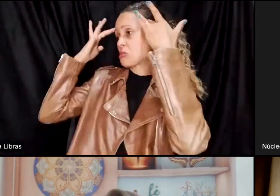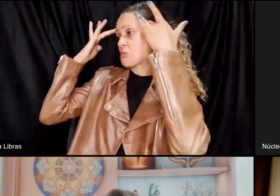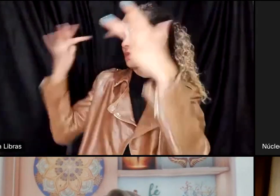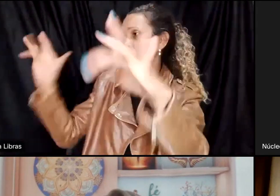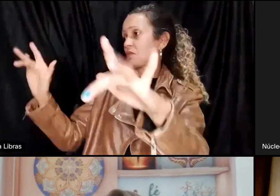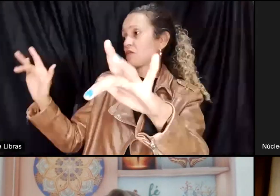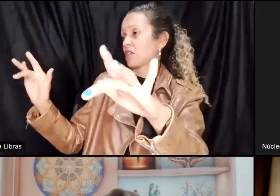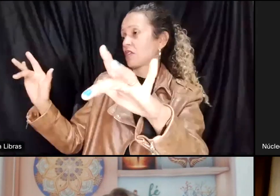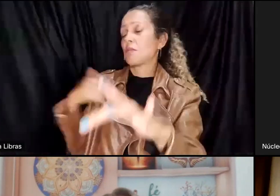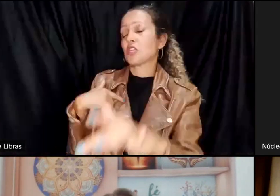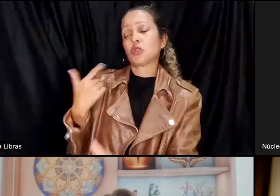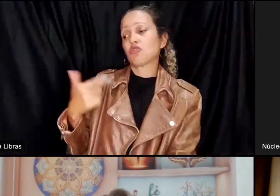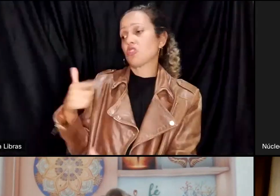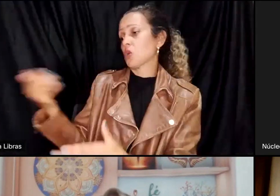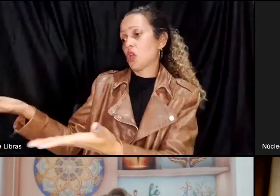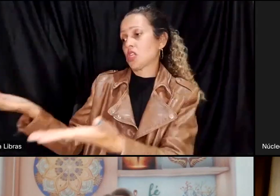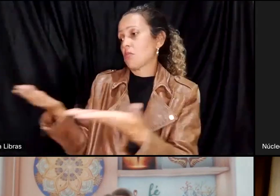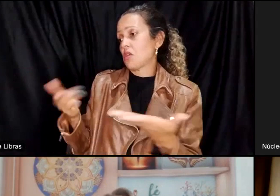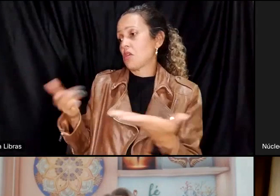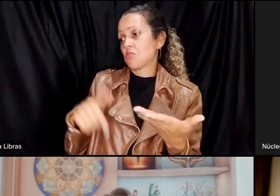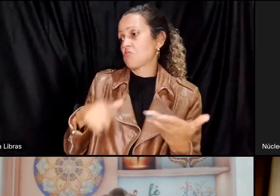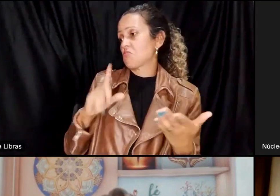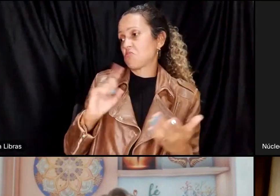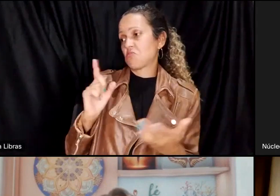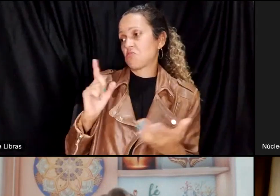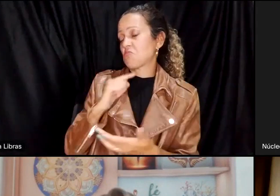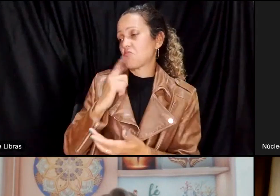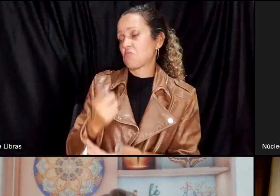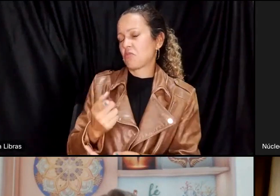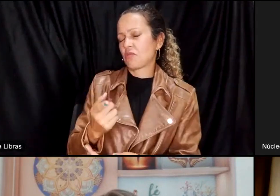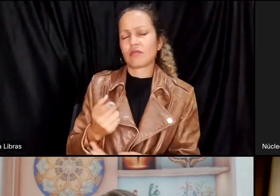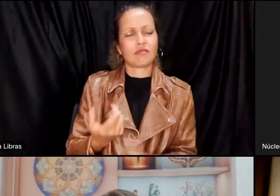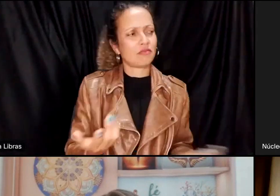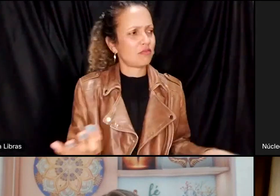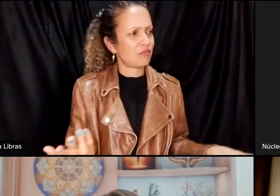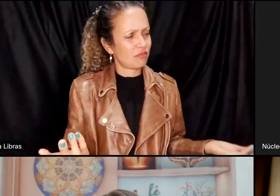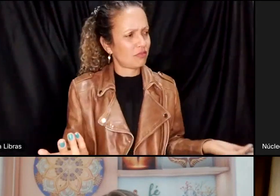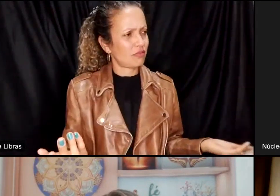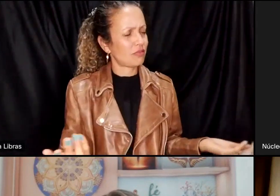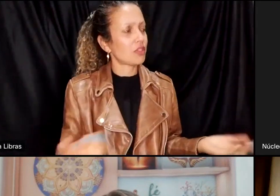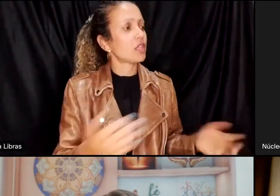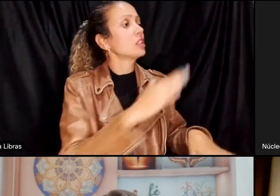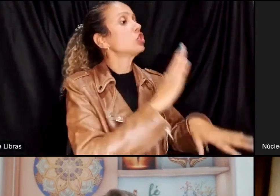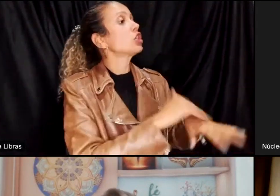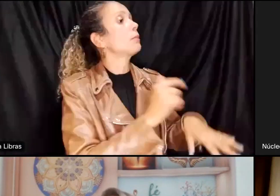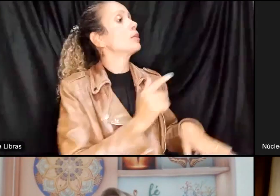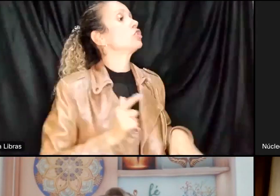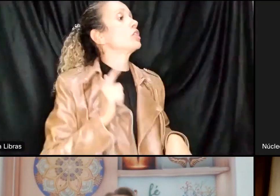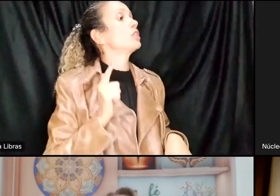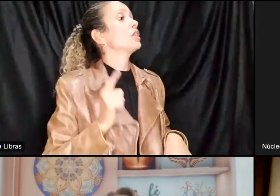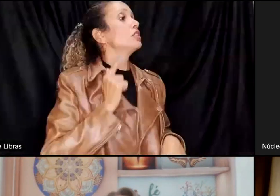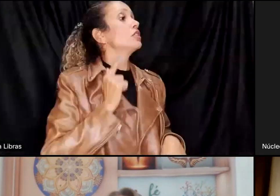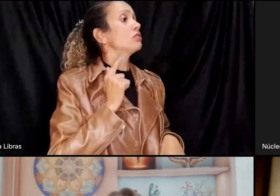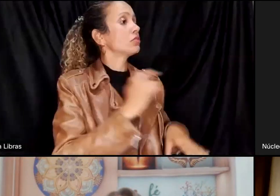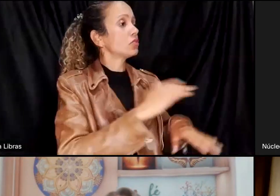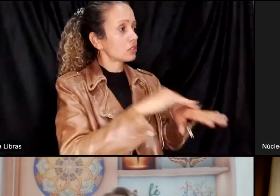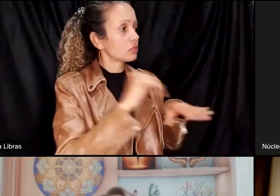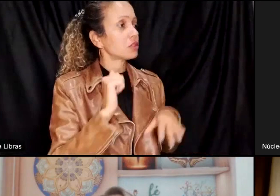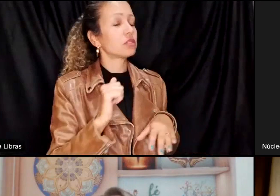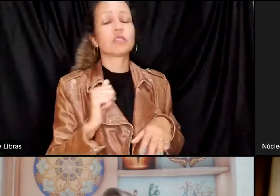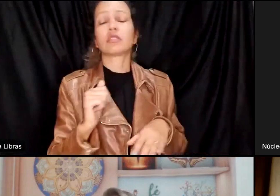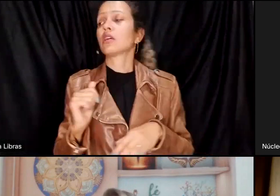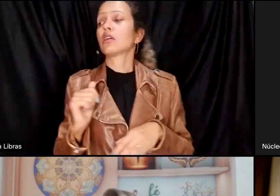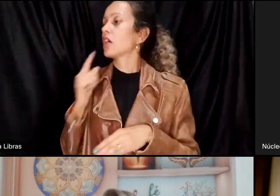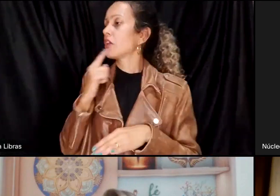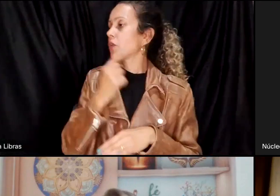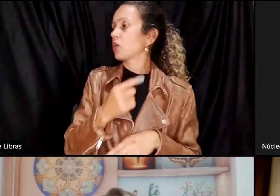como recebê-la. Aí, na hora, eu ainda falei assim, ó, então, chama o gerente. E aí, na nossa frente, ele